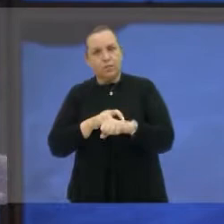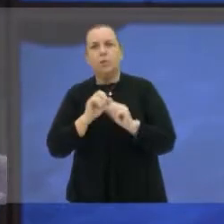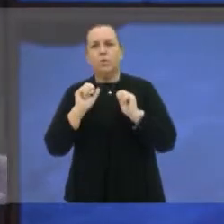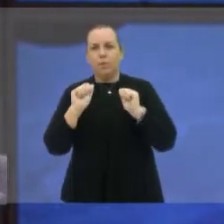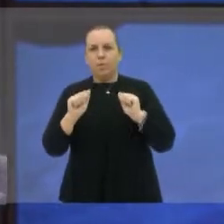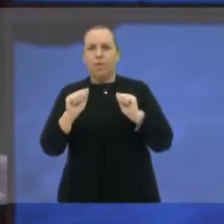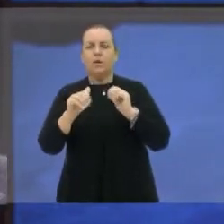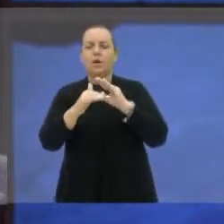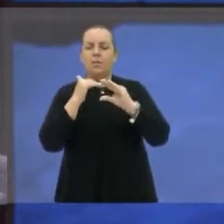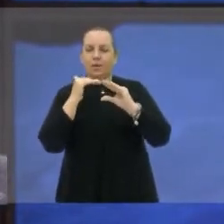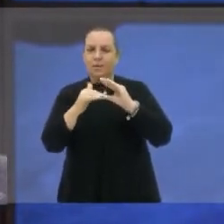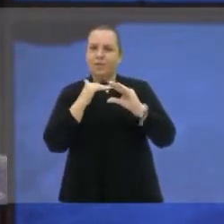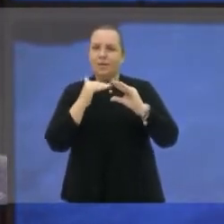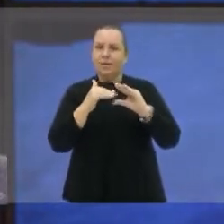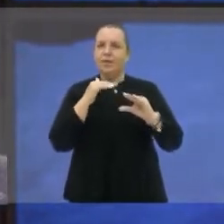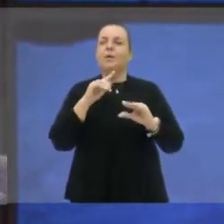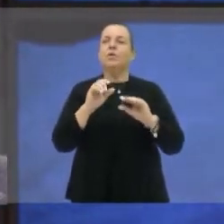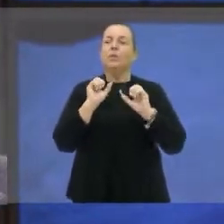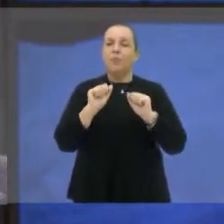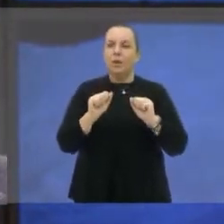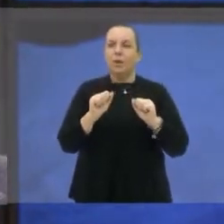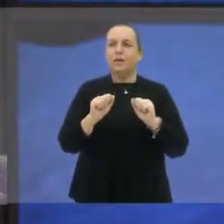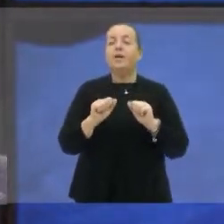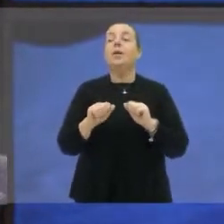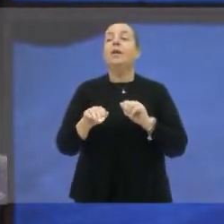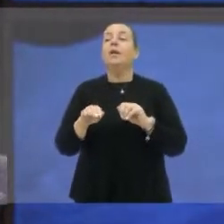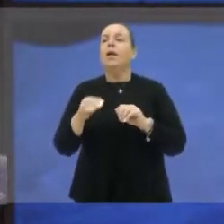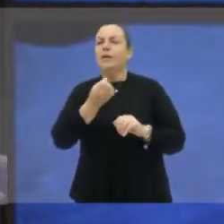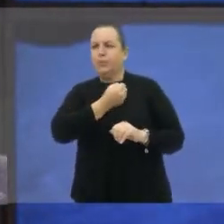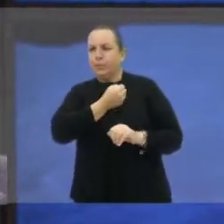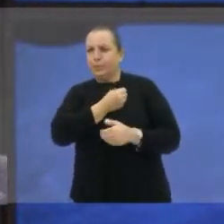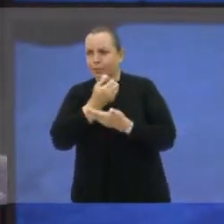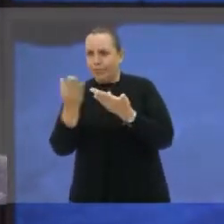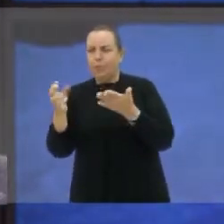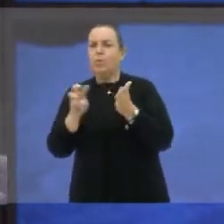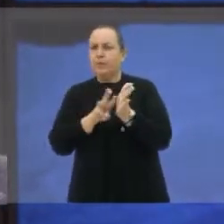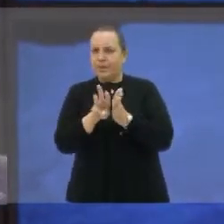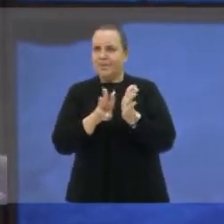sua mensagem, podendo ligar agora no